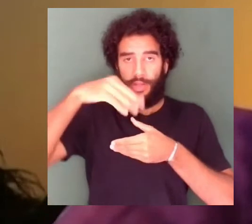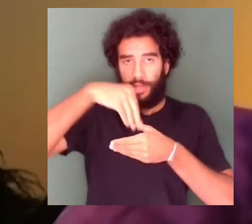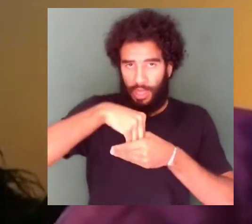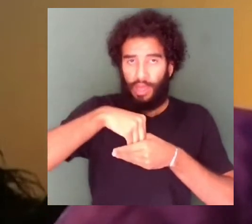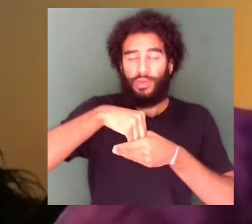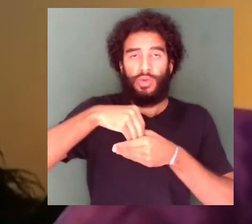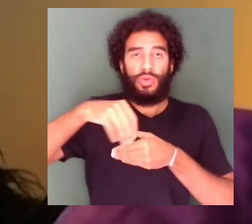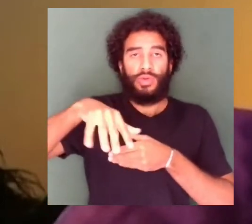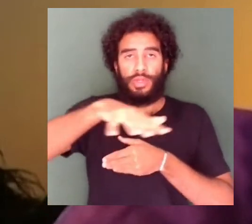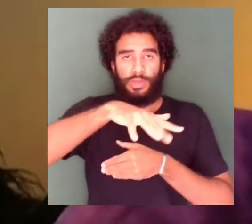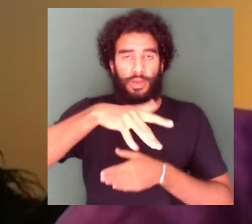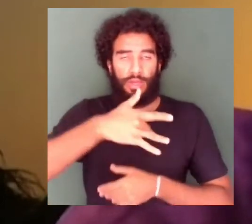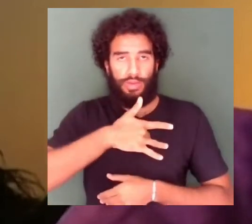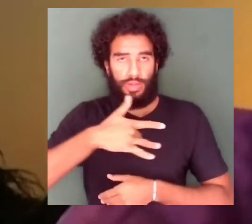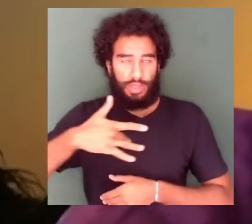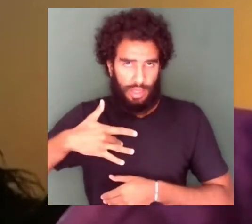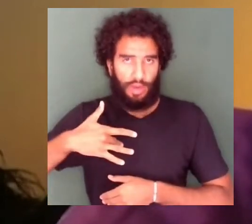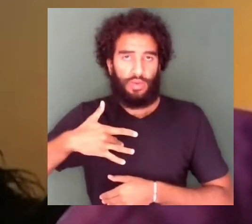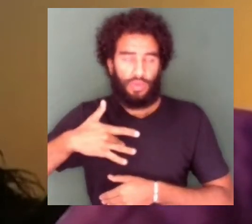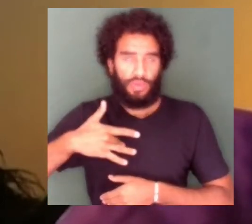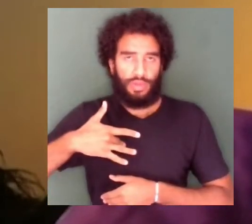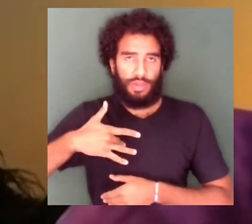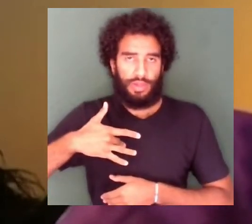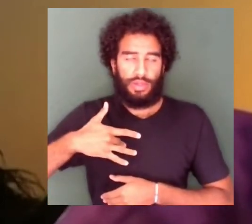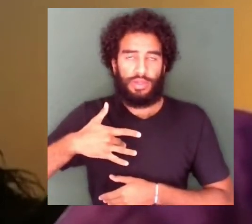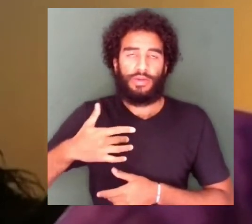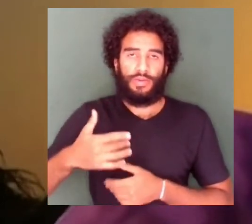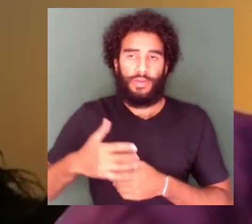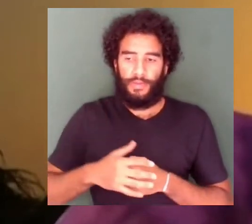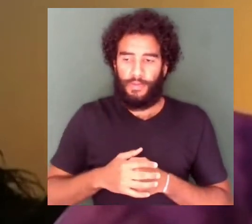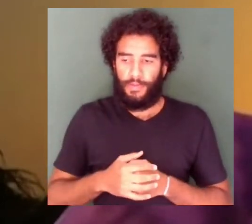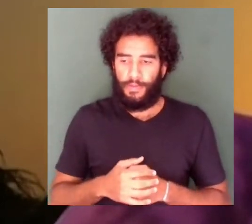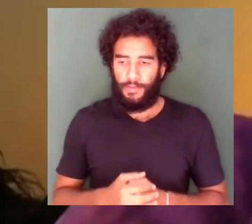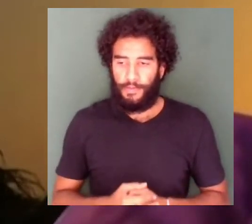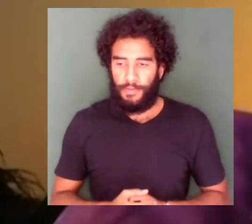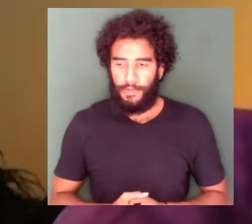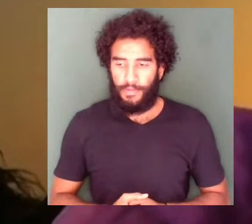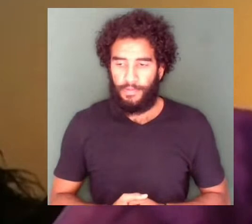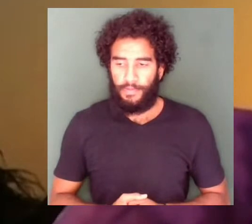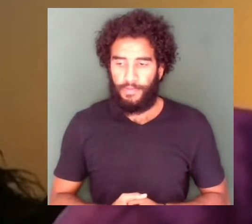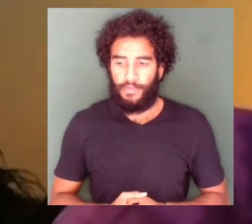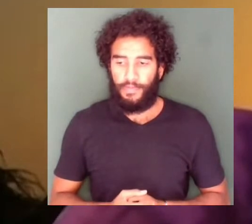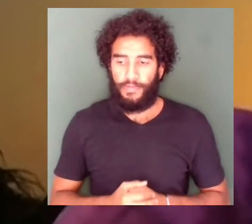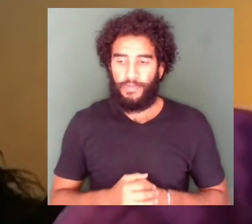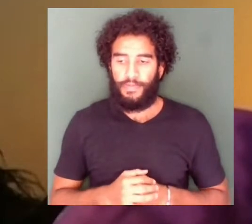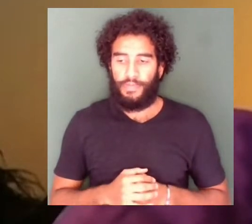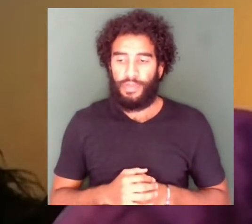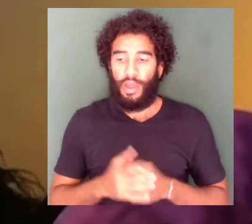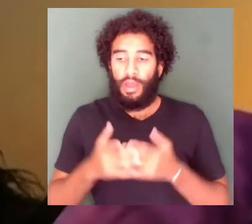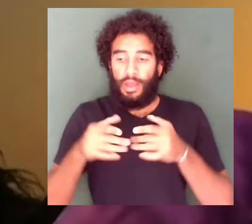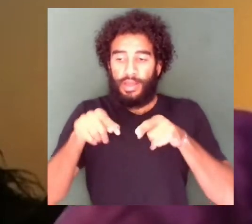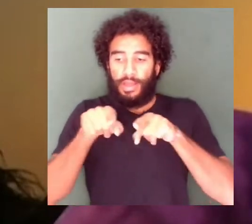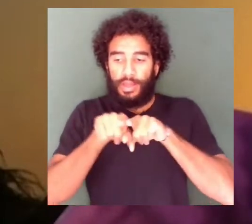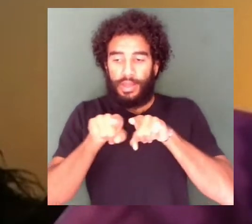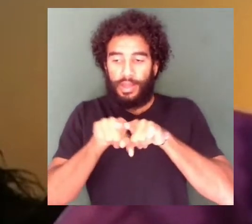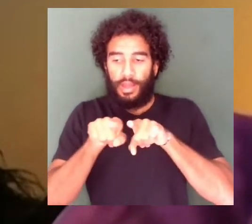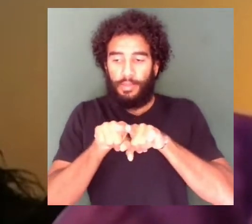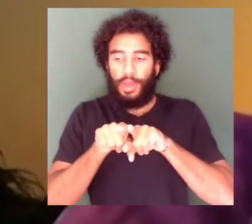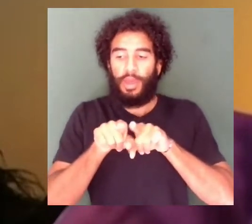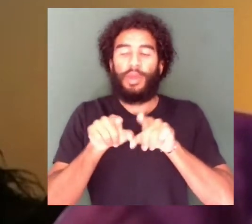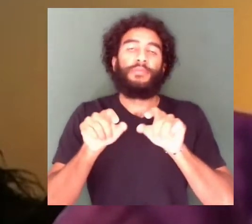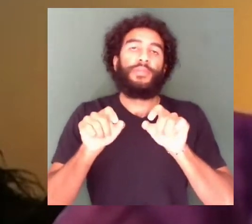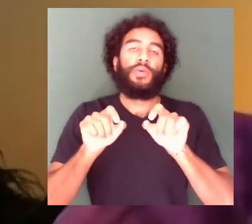de saúde da região da Amazônia Legal do Semiárido, também está